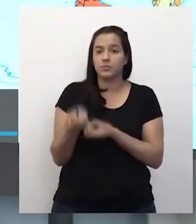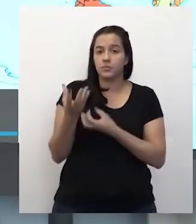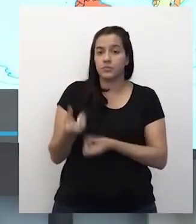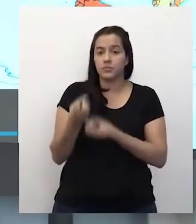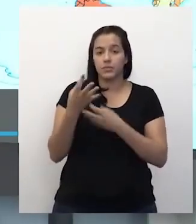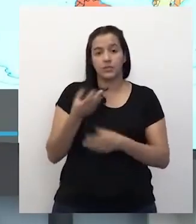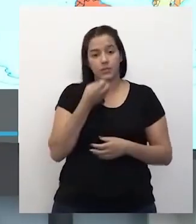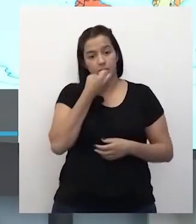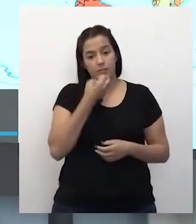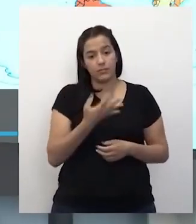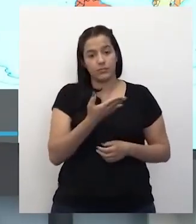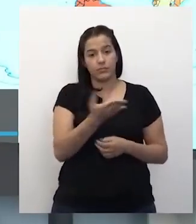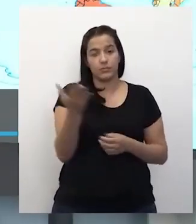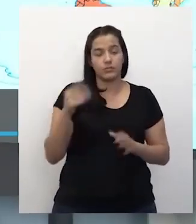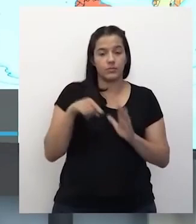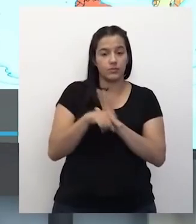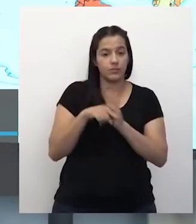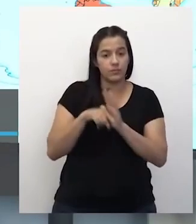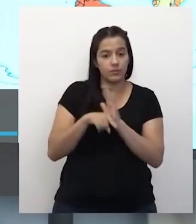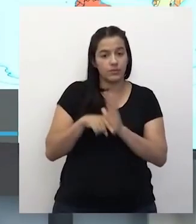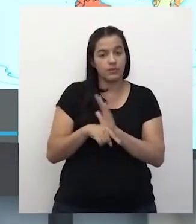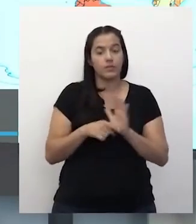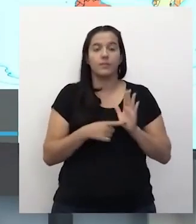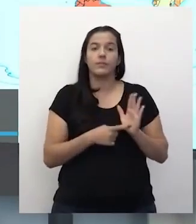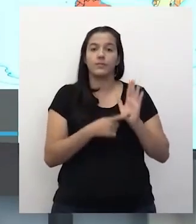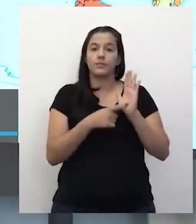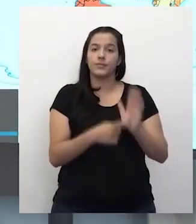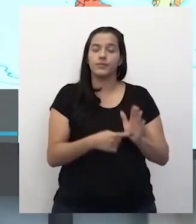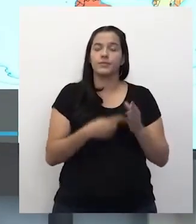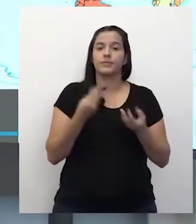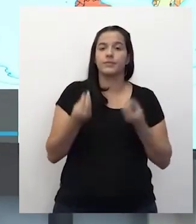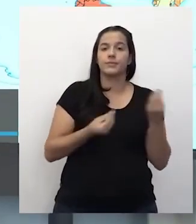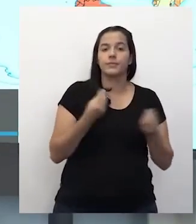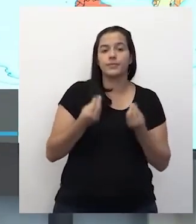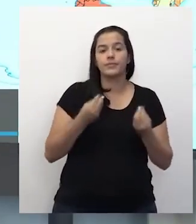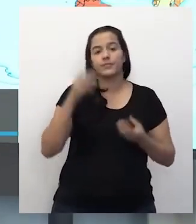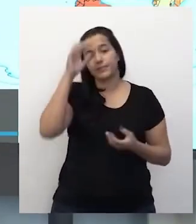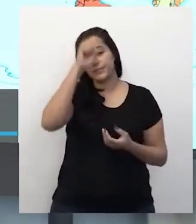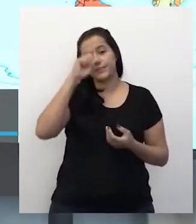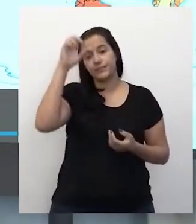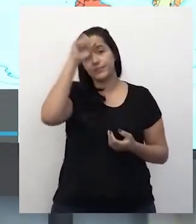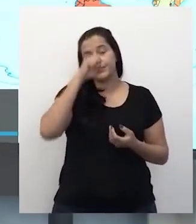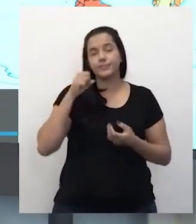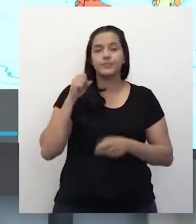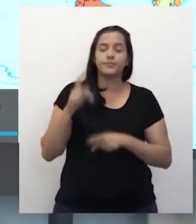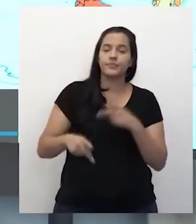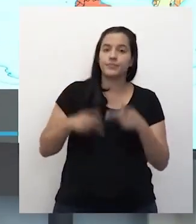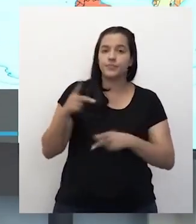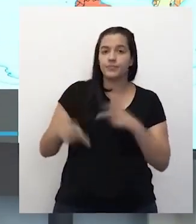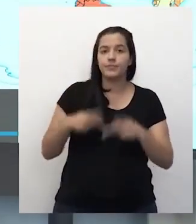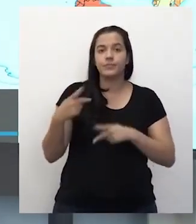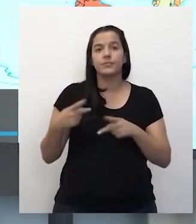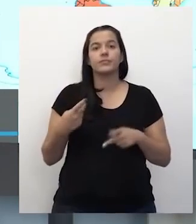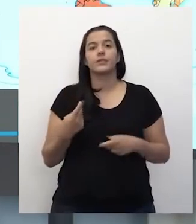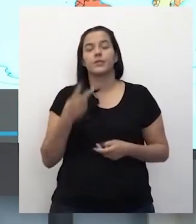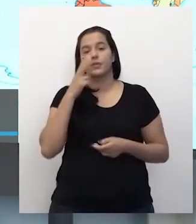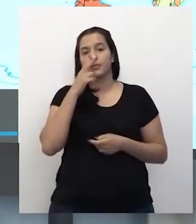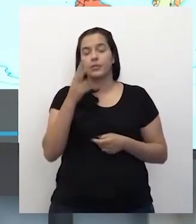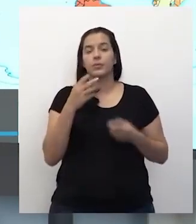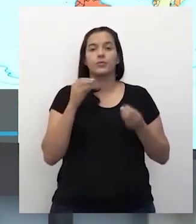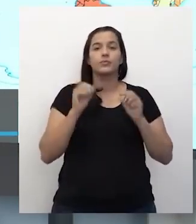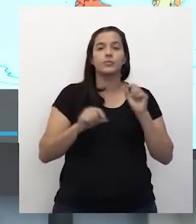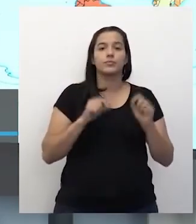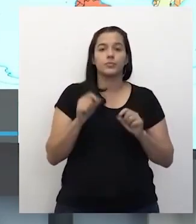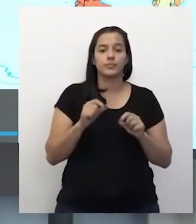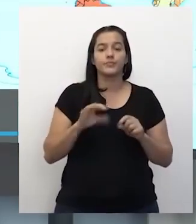aí dos alunos aí, né, para mostrar aí e aprender essa questão de população absoluta, população relativa, densidade demográfica, é o que a gente está vendo